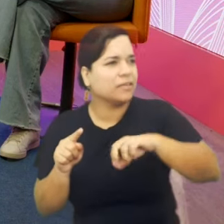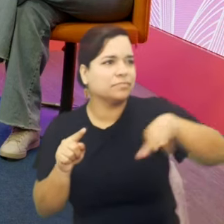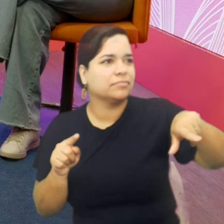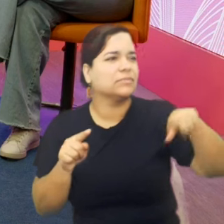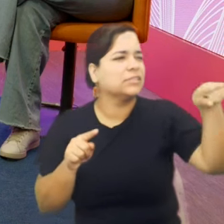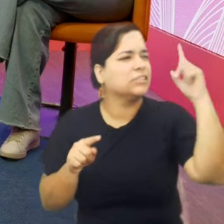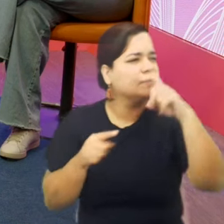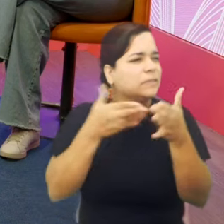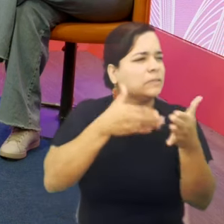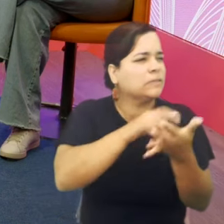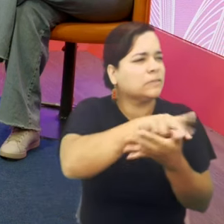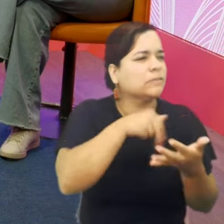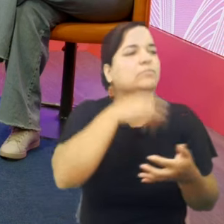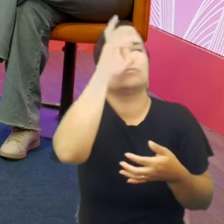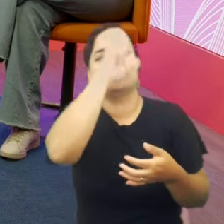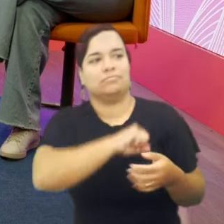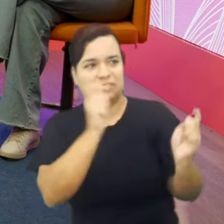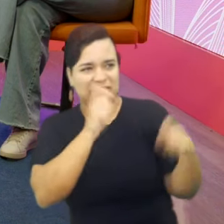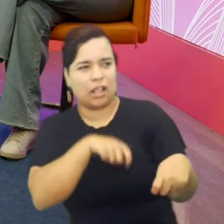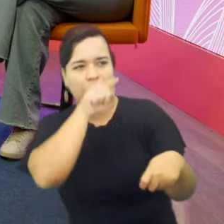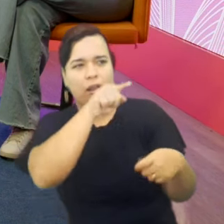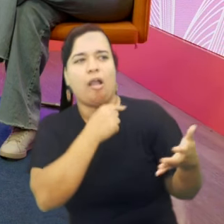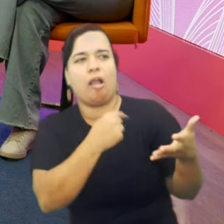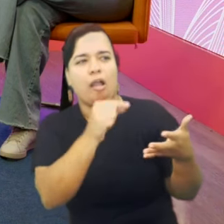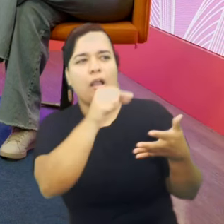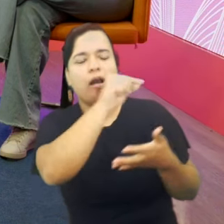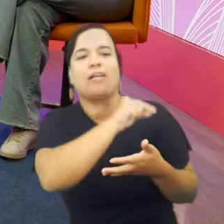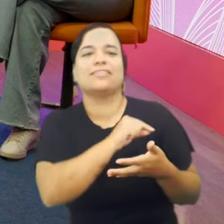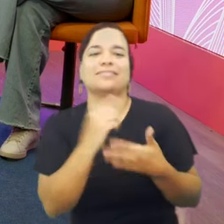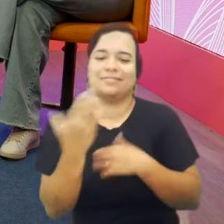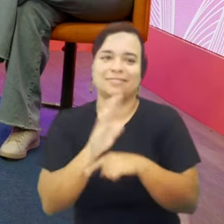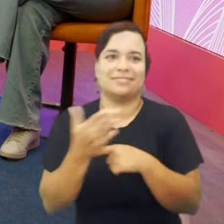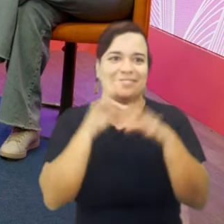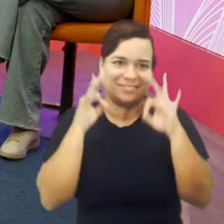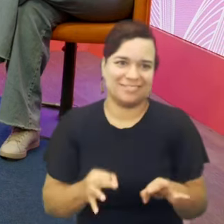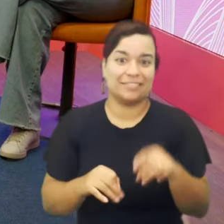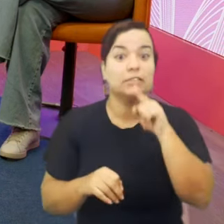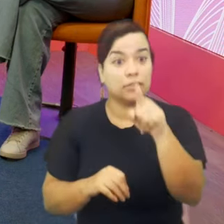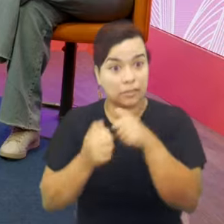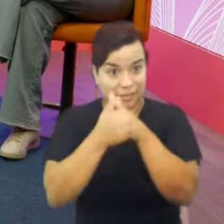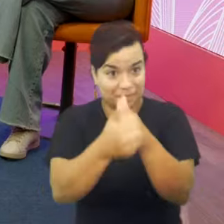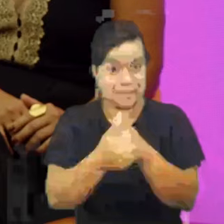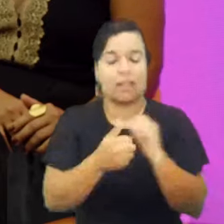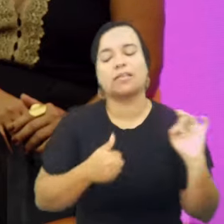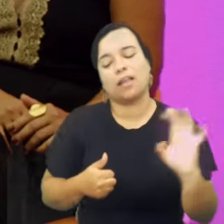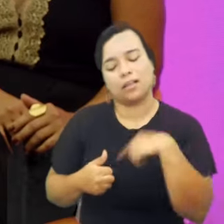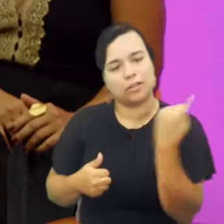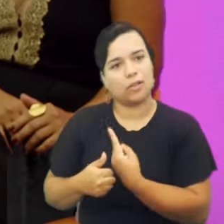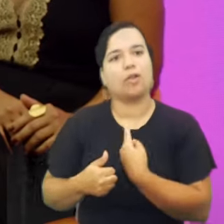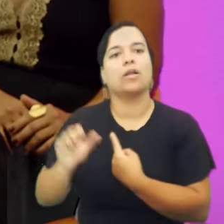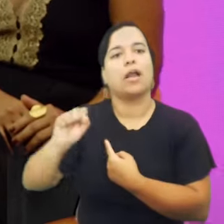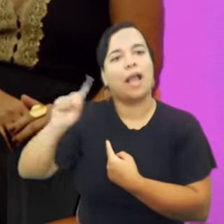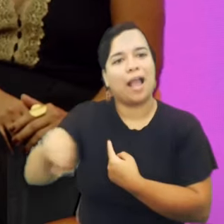difíceis, é muito importante saber que a gente pode contar uma com a outra. E você que nos acompanhou pode contar com cada uma de nós,